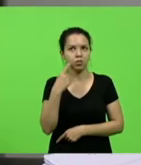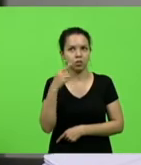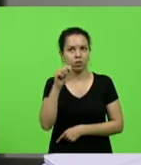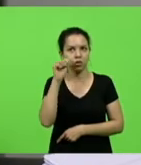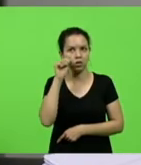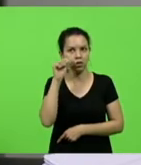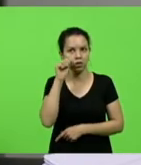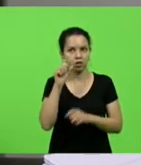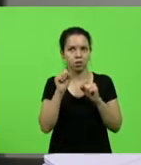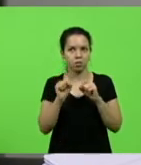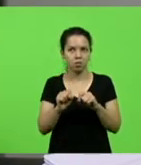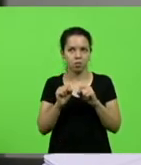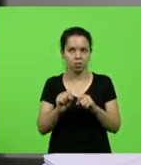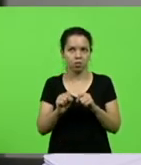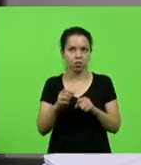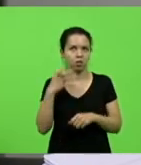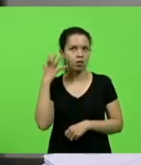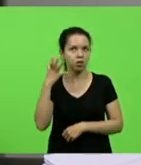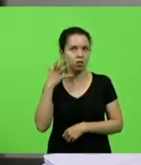se manifestar, deputada.